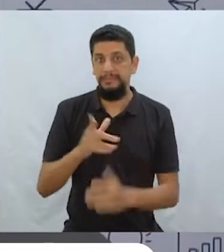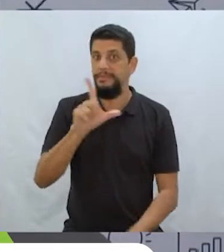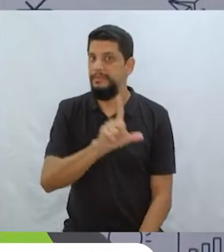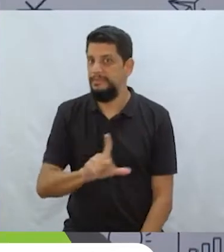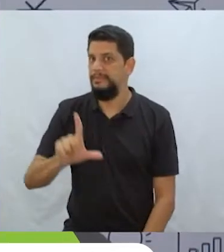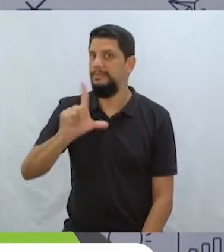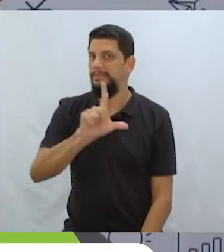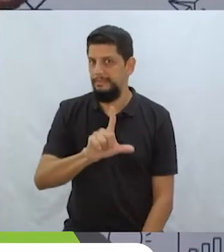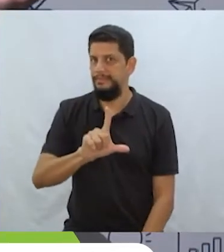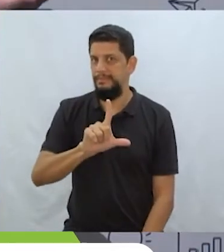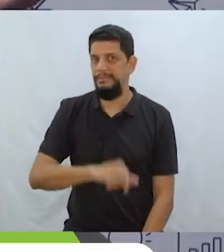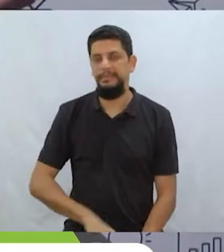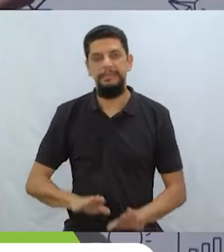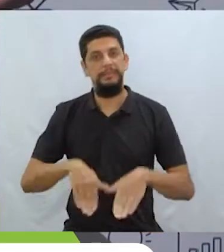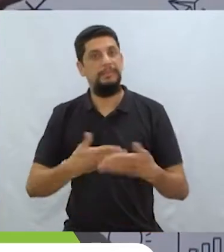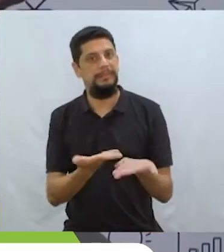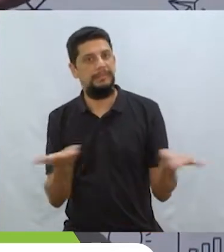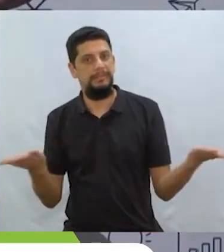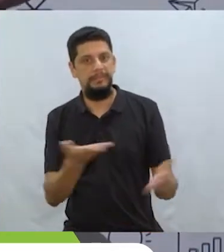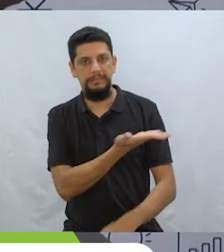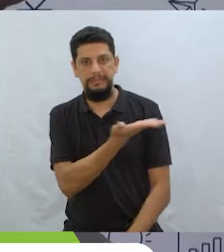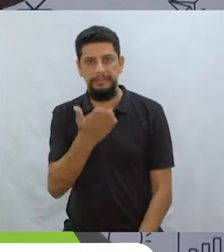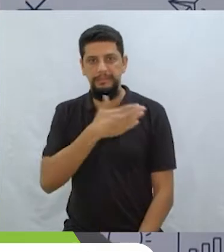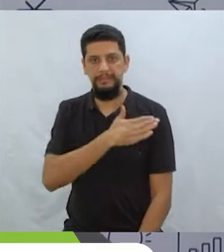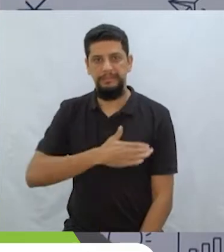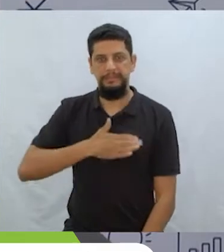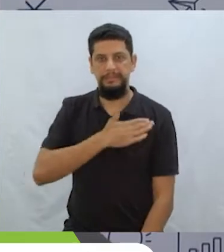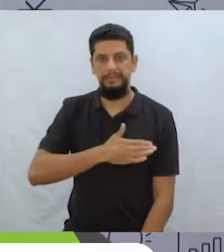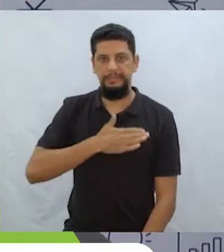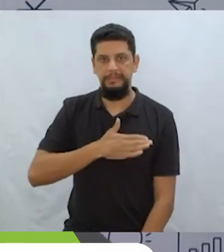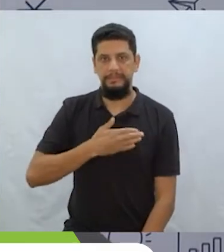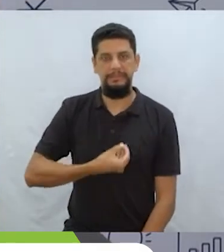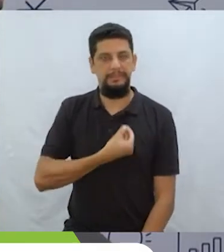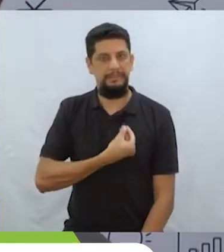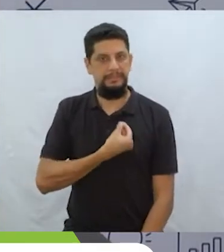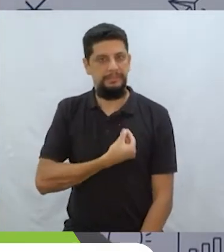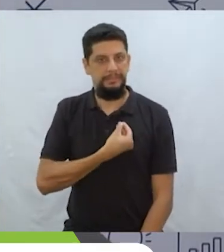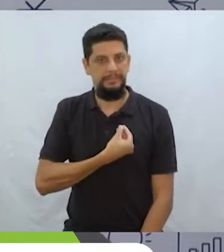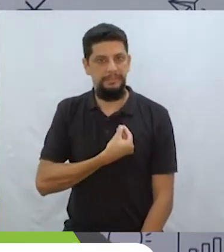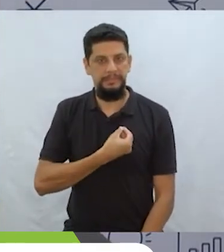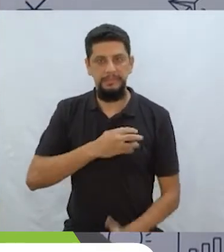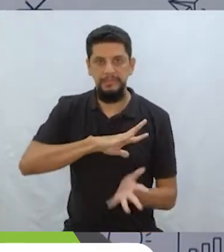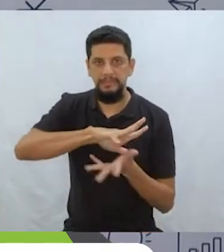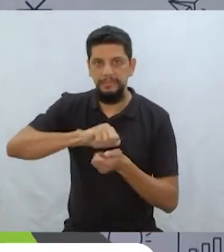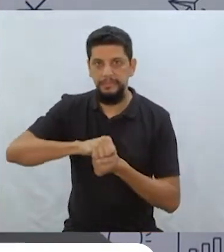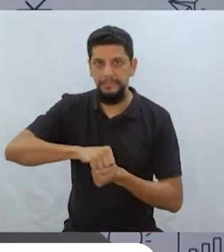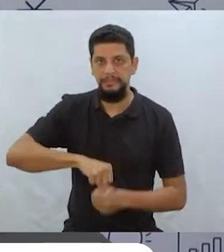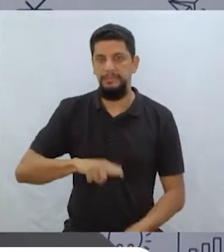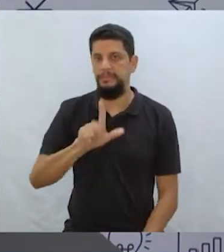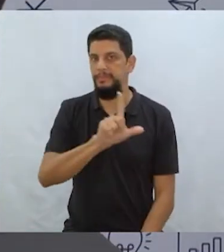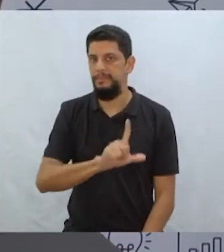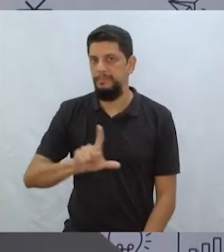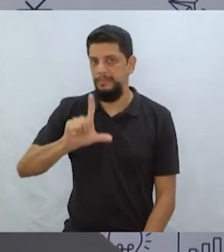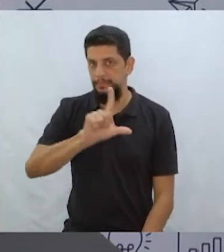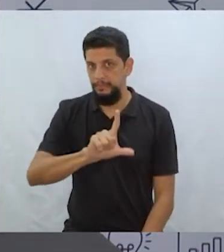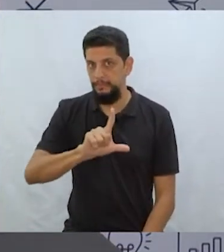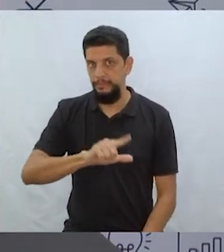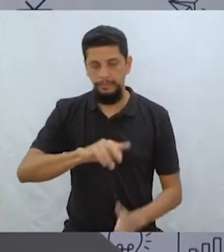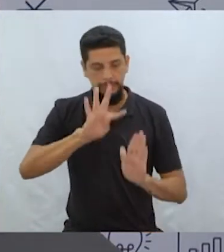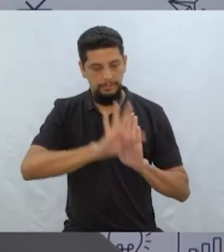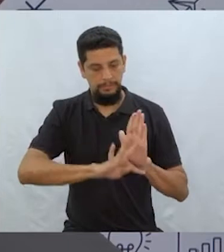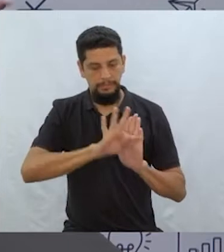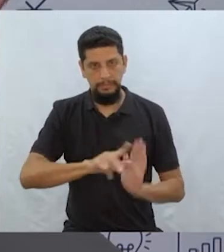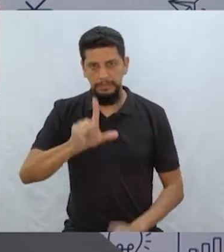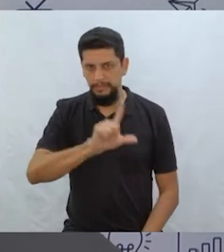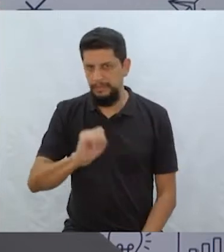trabalhar Literatura e aí vocês estão gostando de viver esse mundo da literatura desses textos